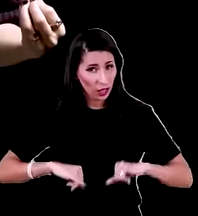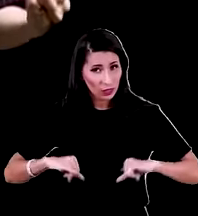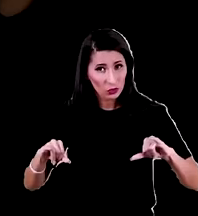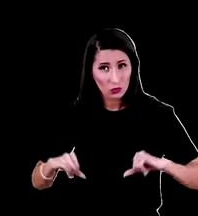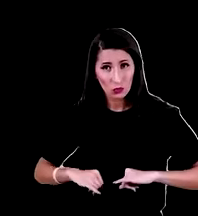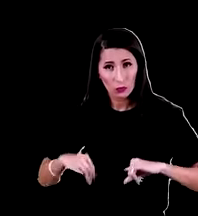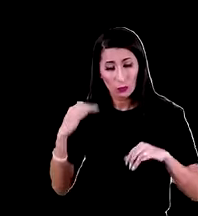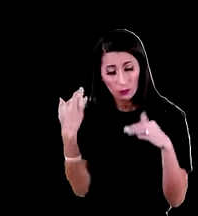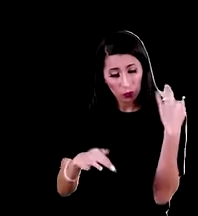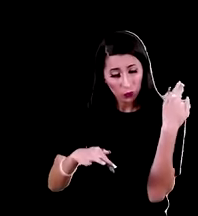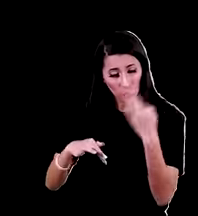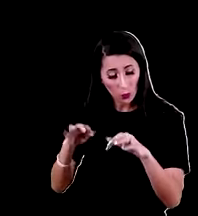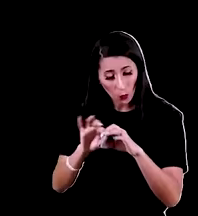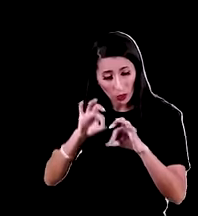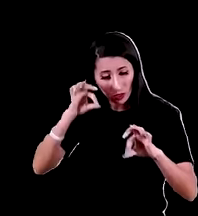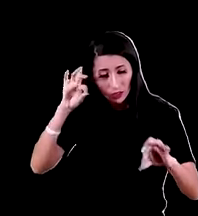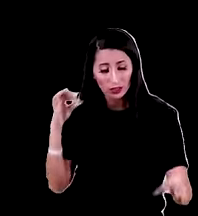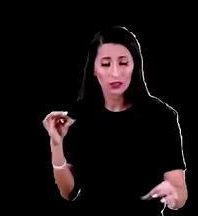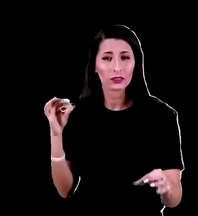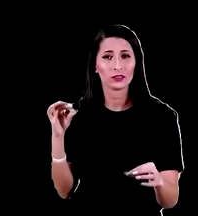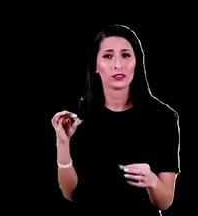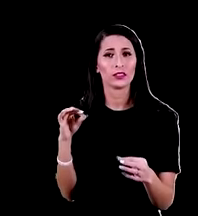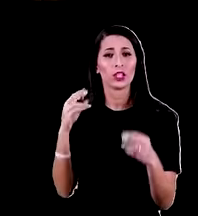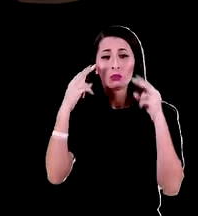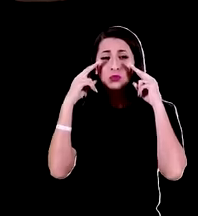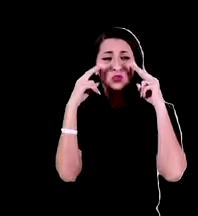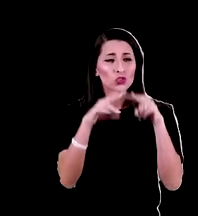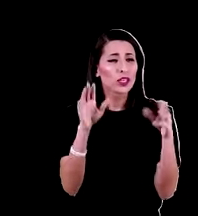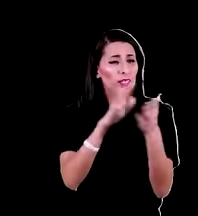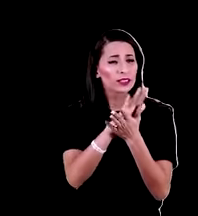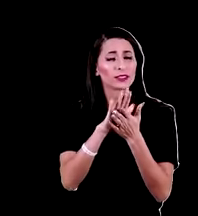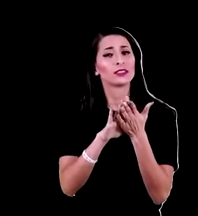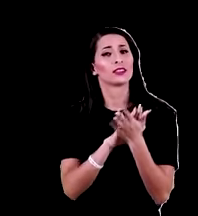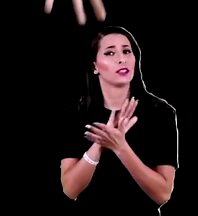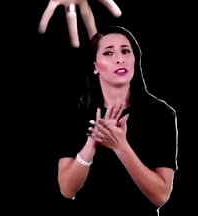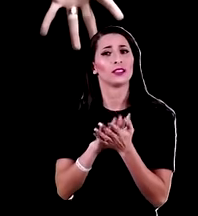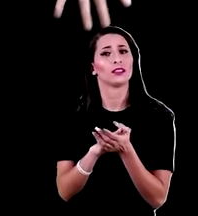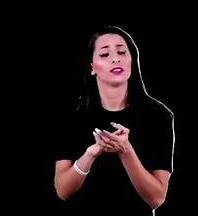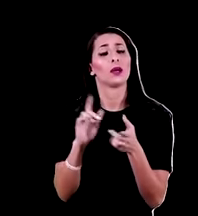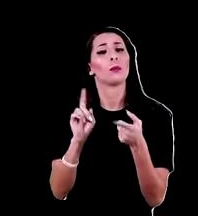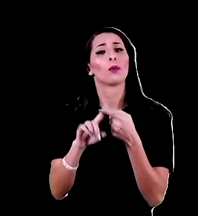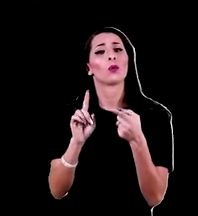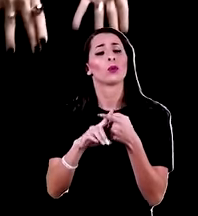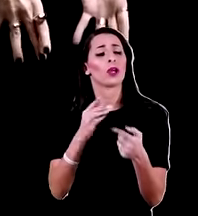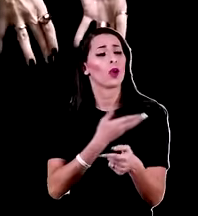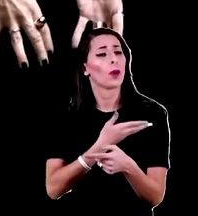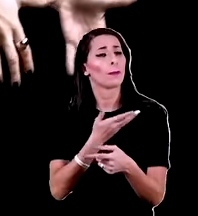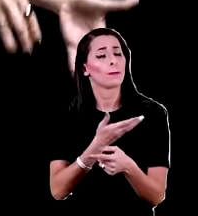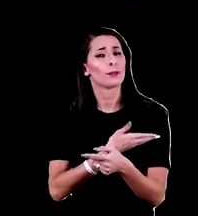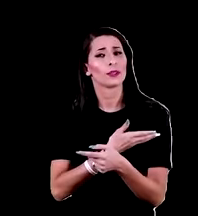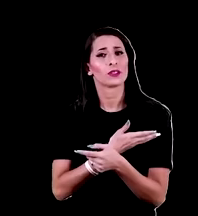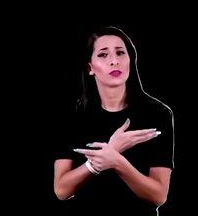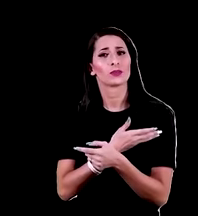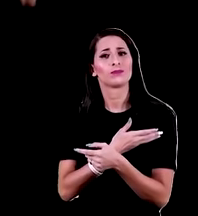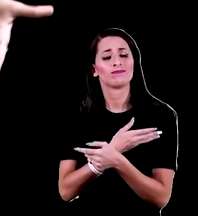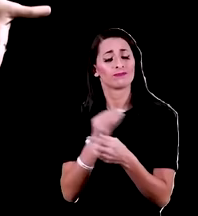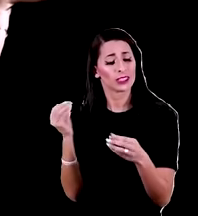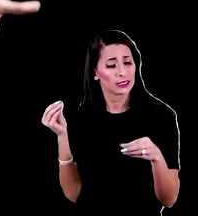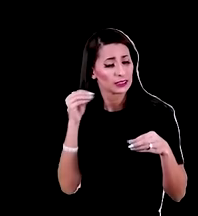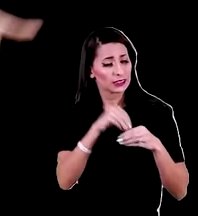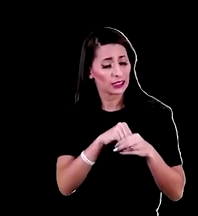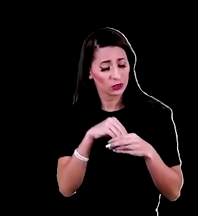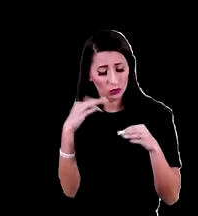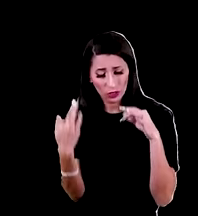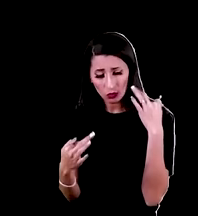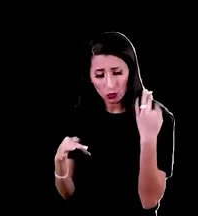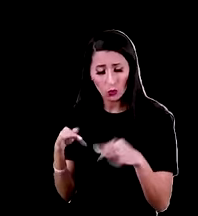guerra, porque o amigo está vendo o que a gente não está enxergando. Porque o fato de não estar dentro da nossa dor, mas solidário à nossa